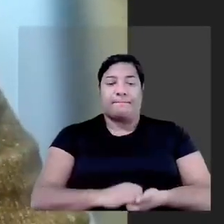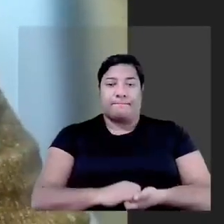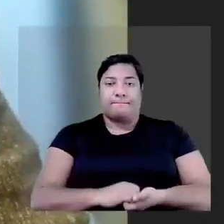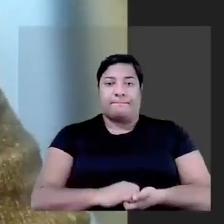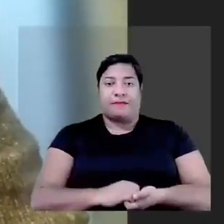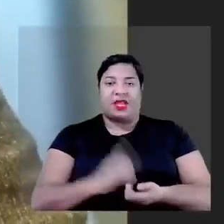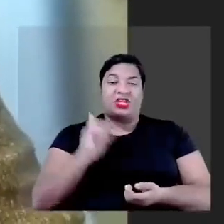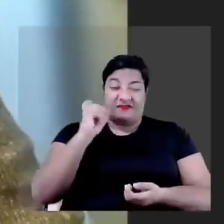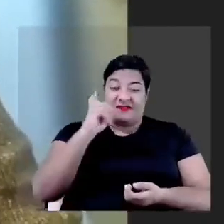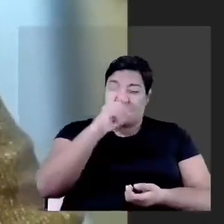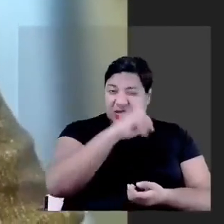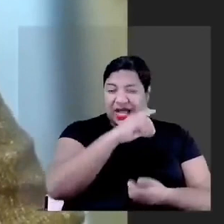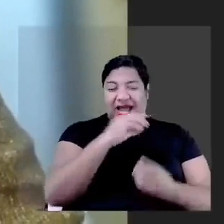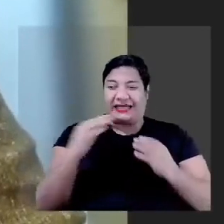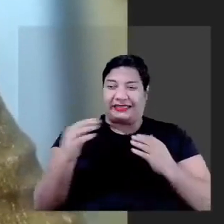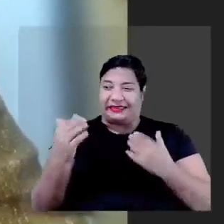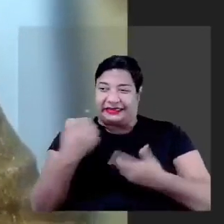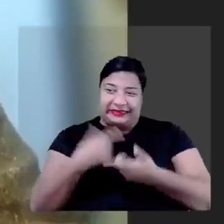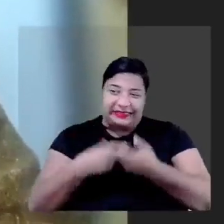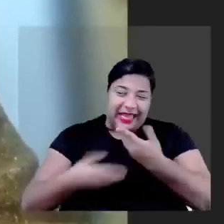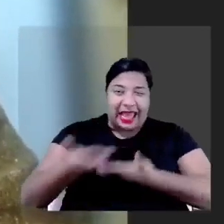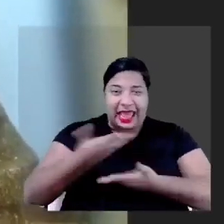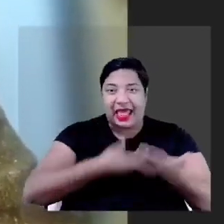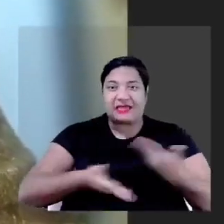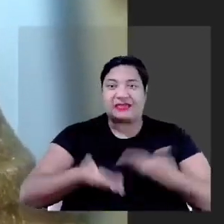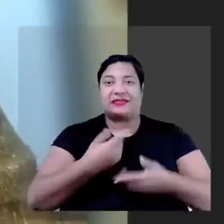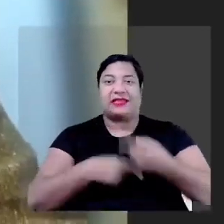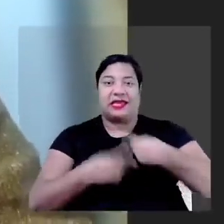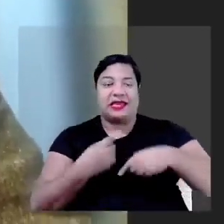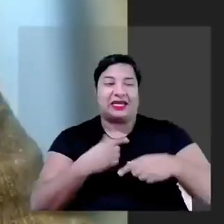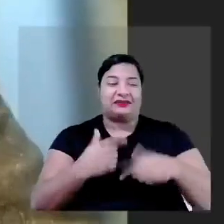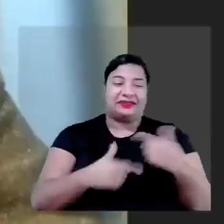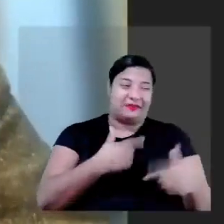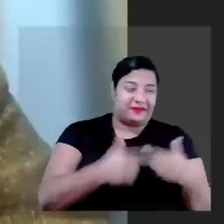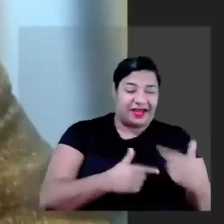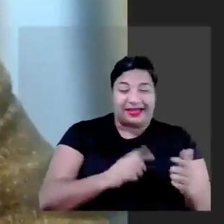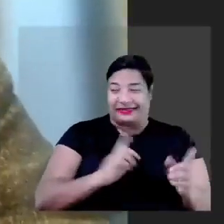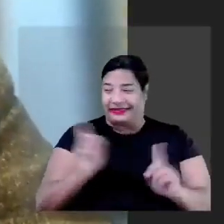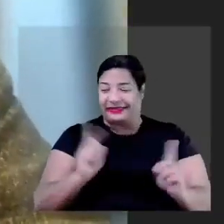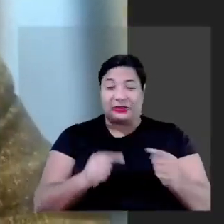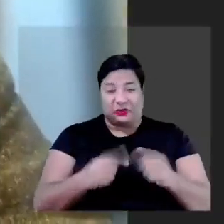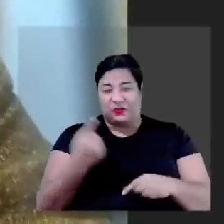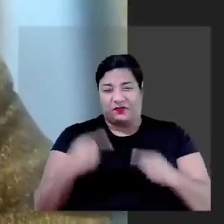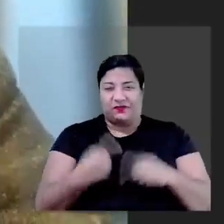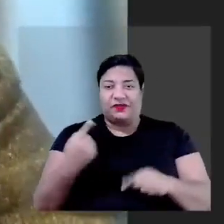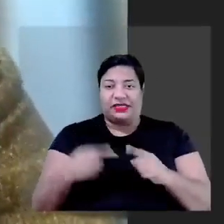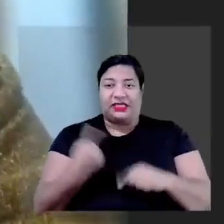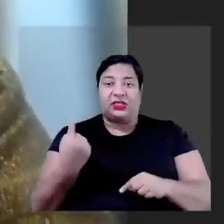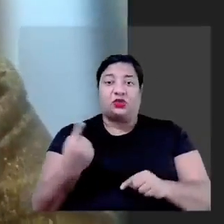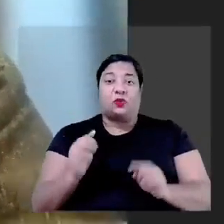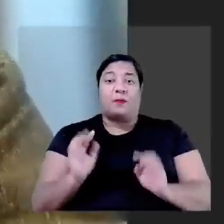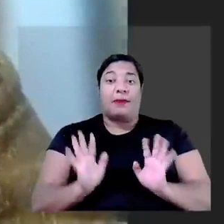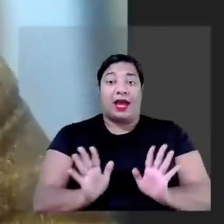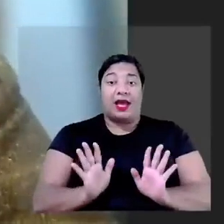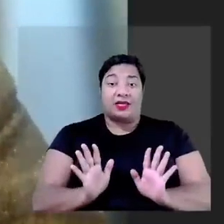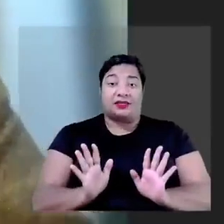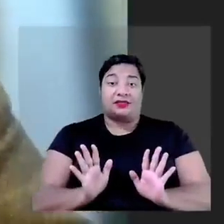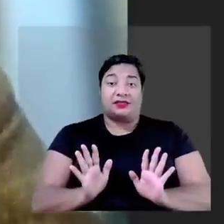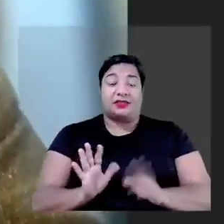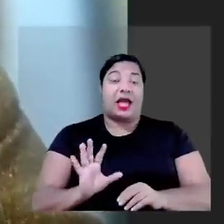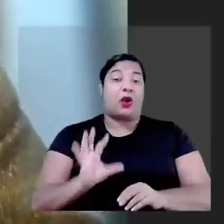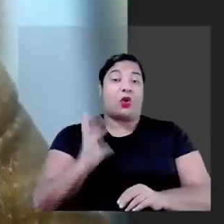nas relações, nas atividades e tudo mais. O que acontece é que a